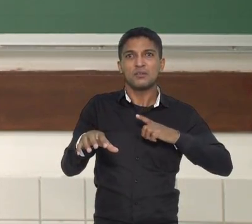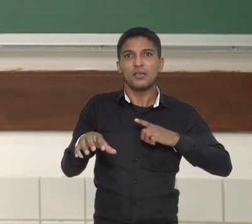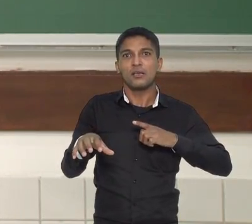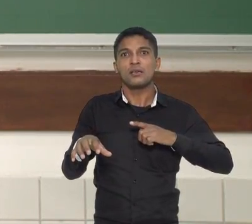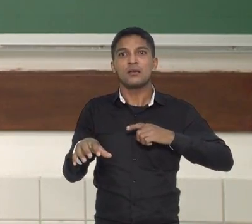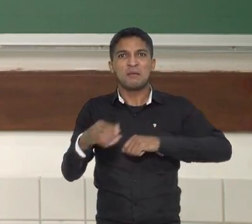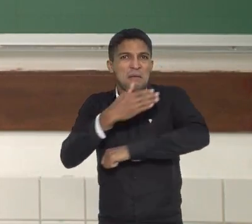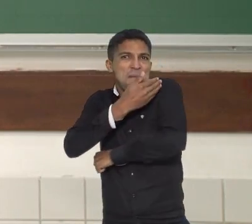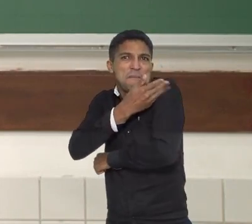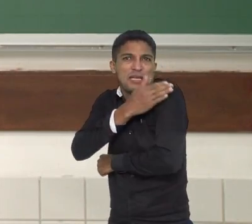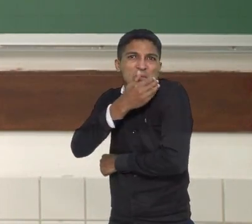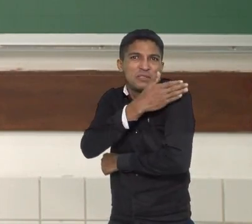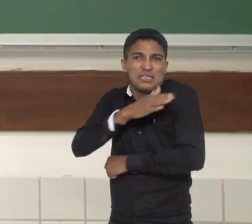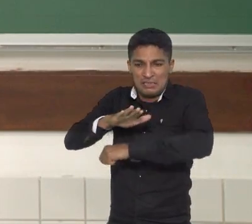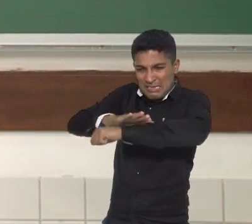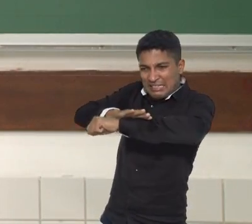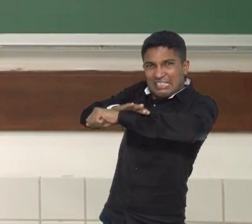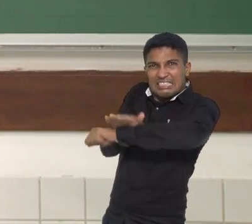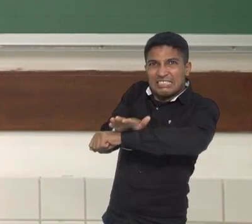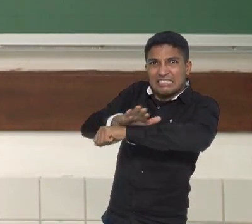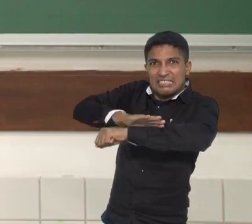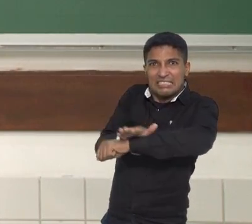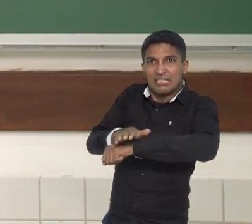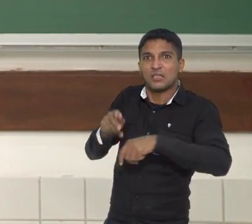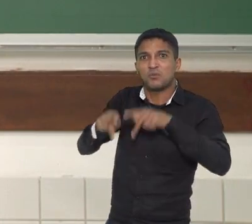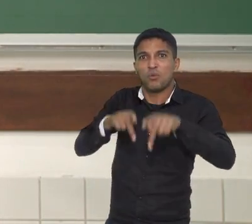dos negros que ali viviam.